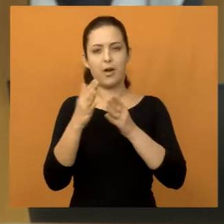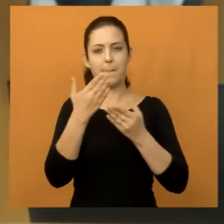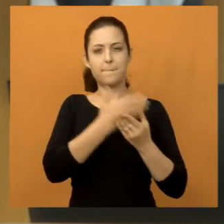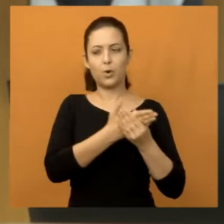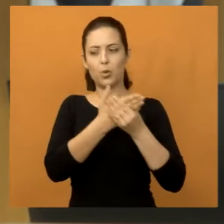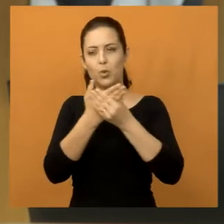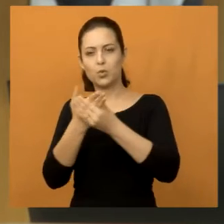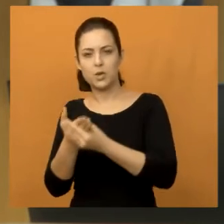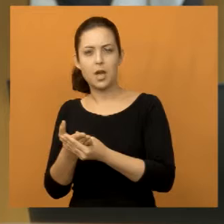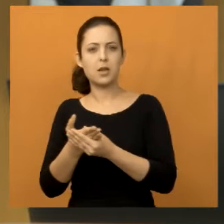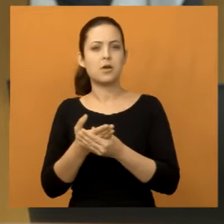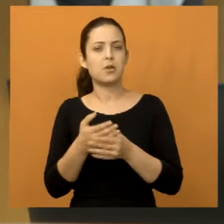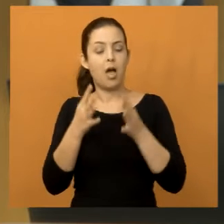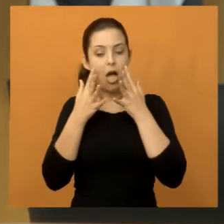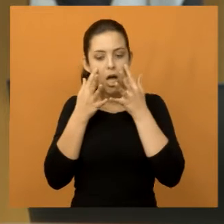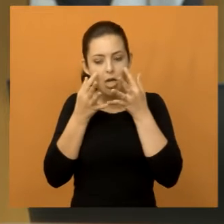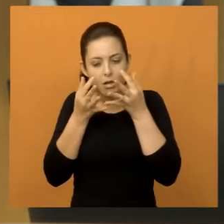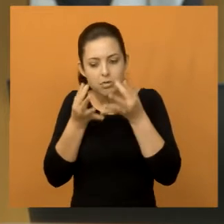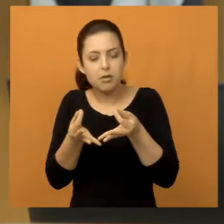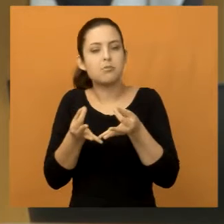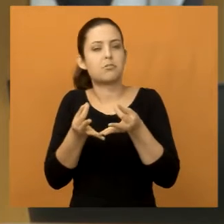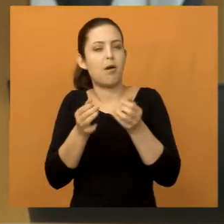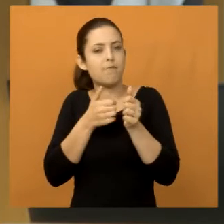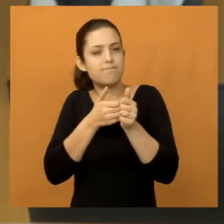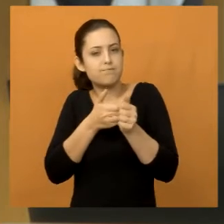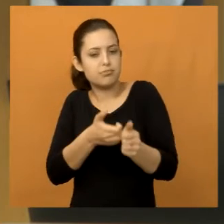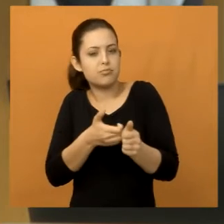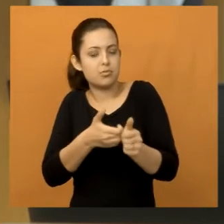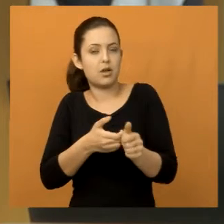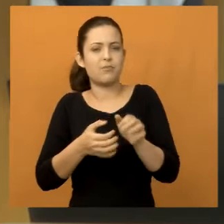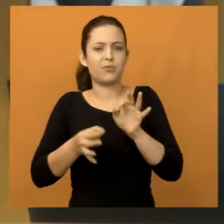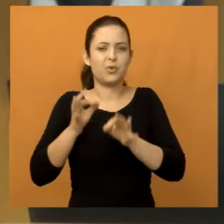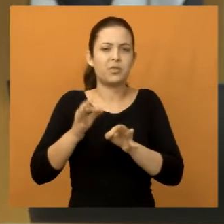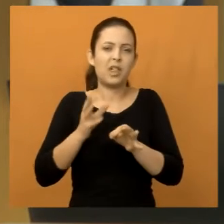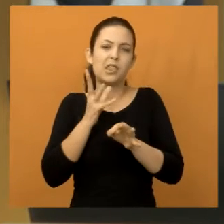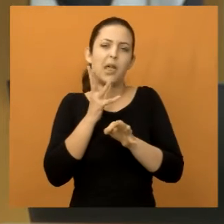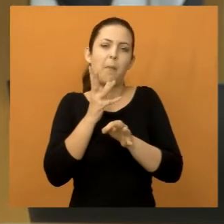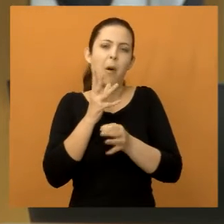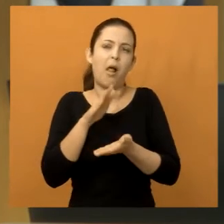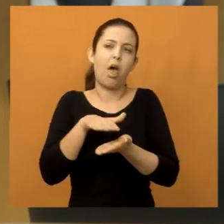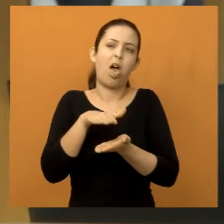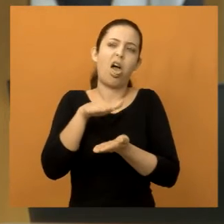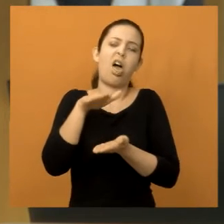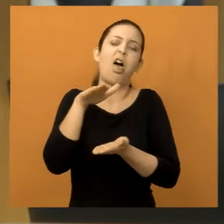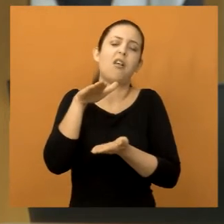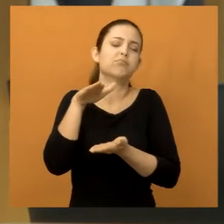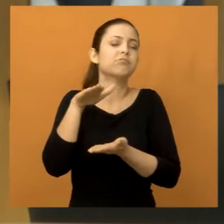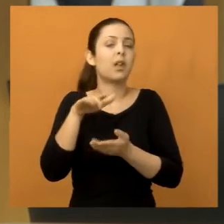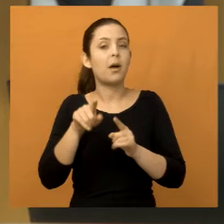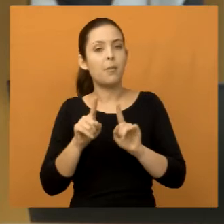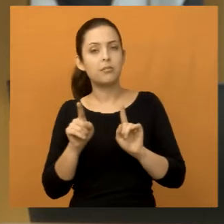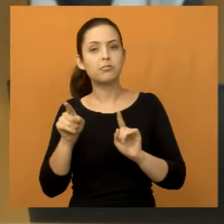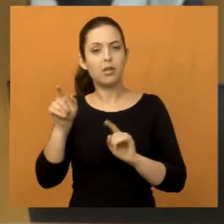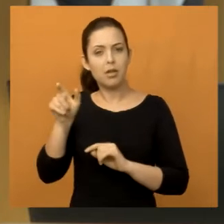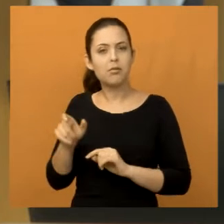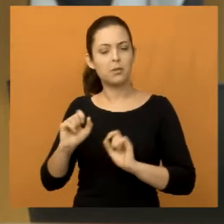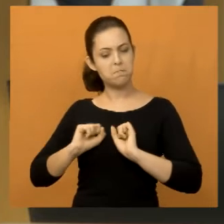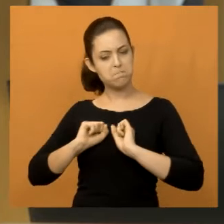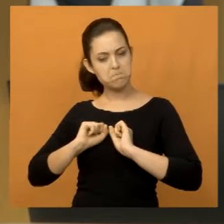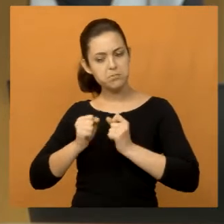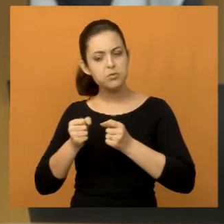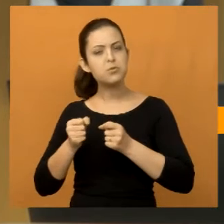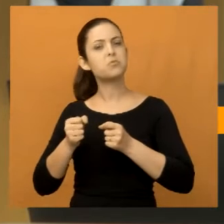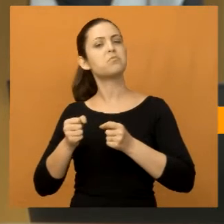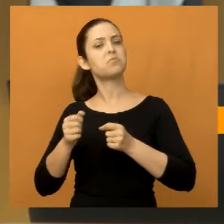bem de perto, aí, com bastante atenção, apesar da nossa justiça, a gente sabe que é um pouco lenta, né? Mas o doutor José Luiz Bernardes,